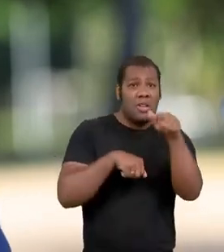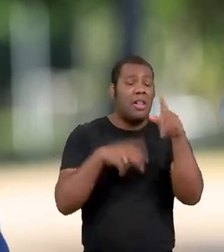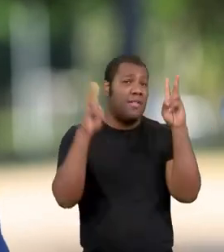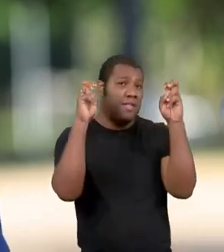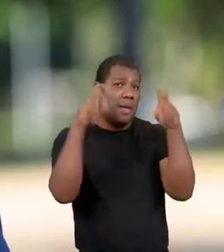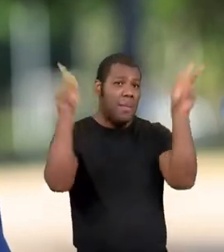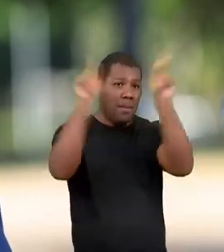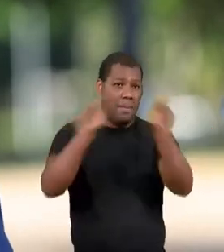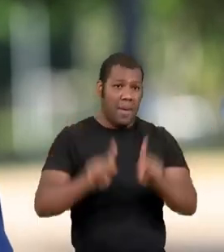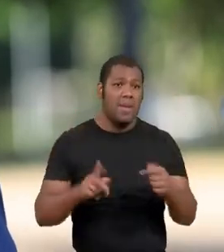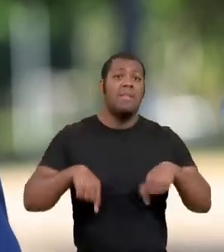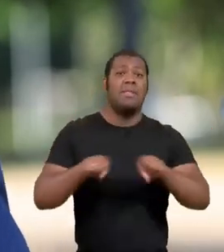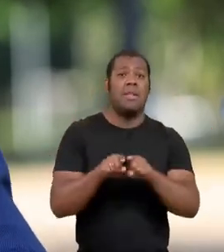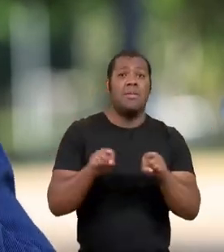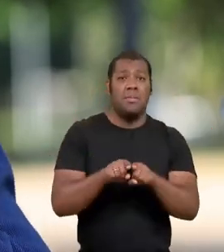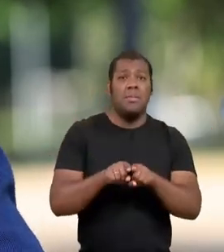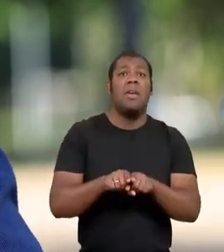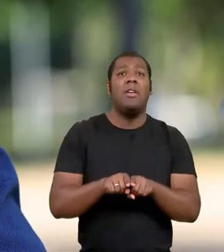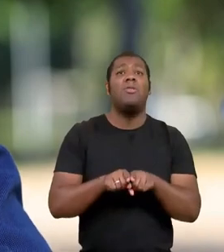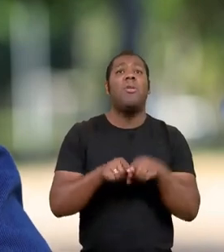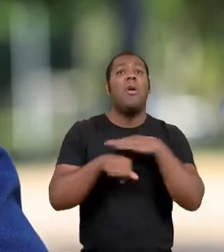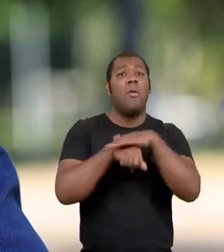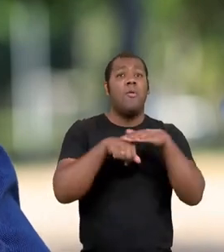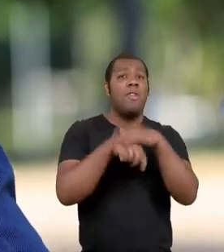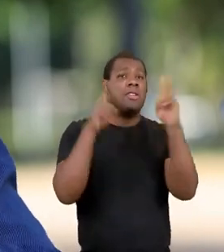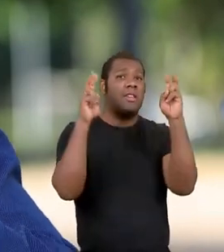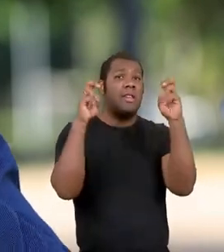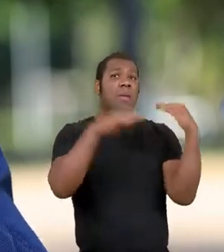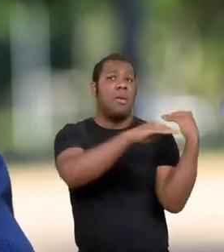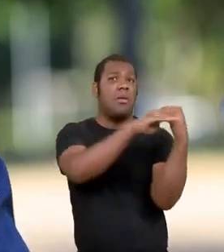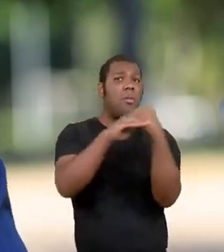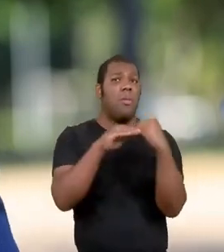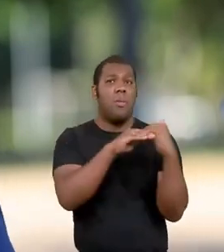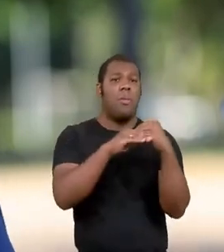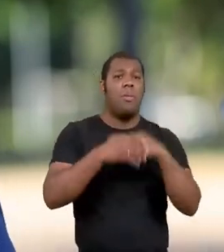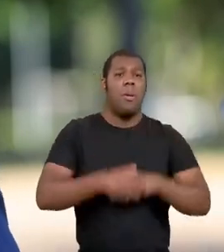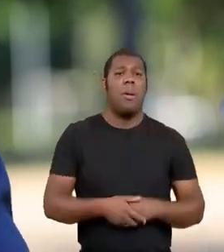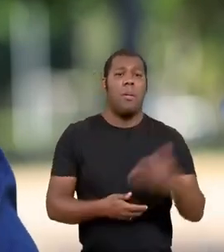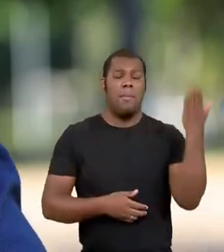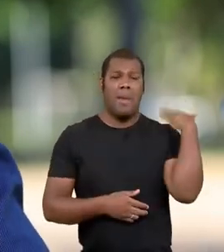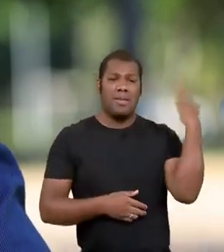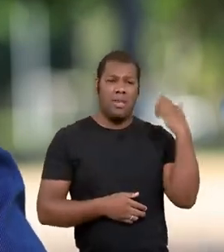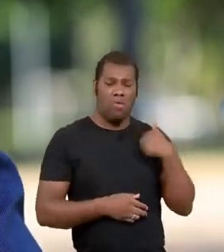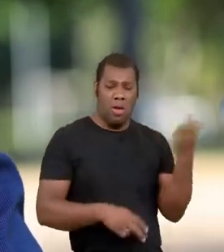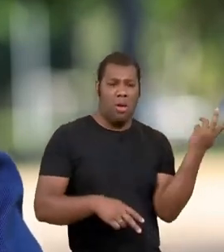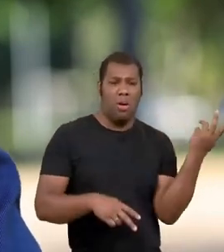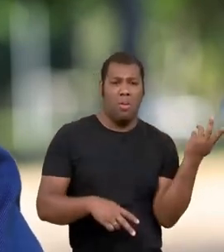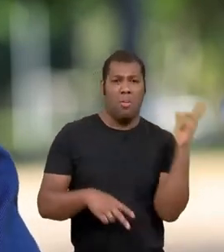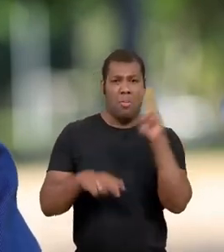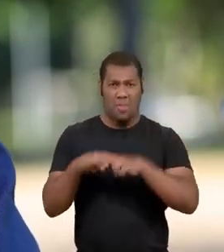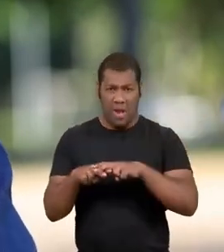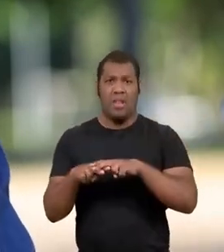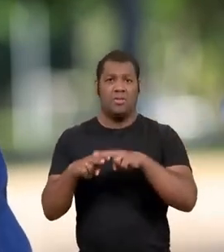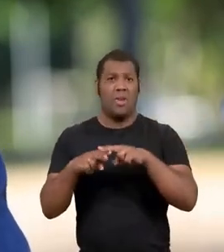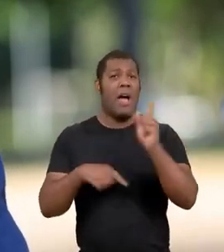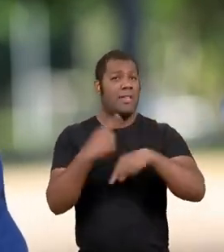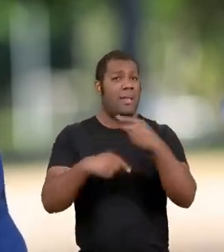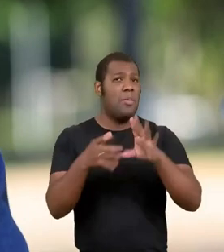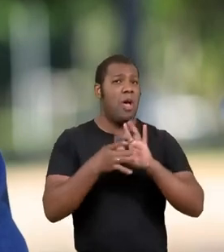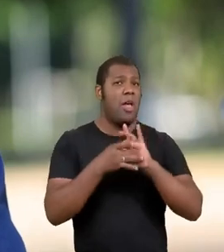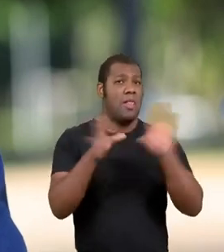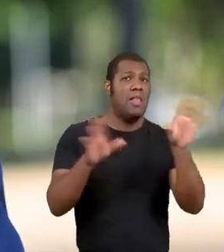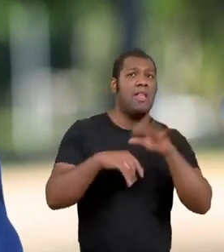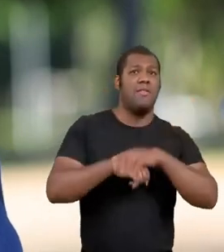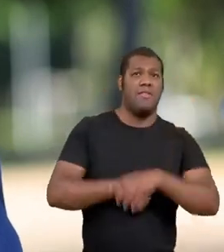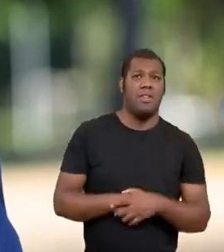questão da desigualdade Ou seja quando eu sair da prisão eu fui falar com o papa o que eu queria fazer uma Campanha Mundial